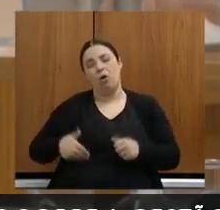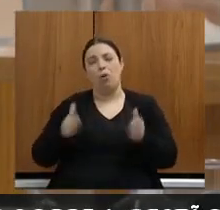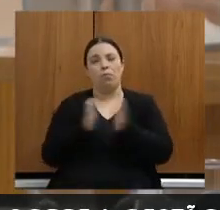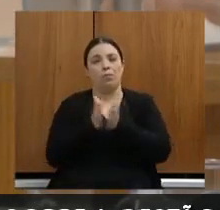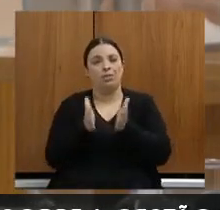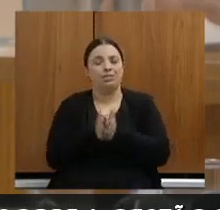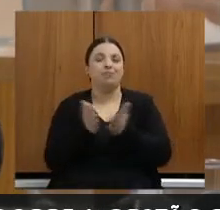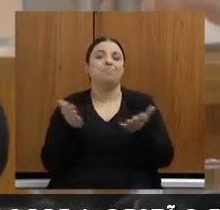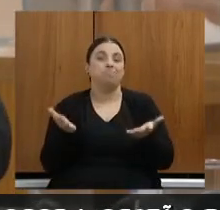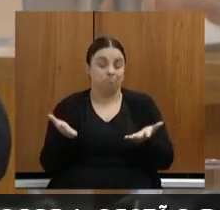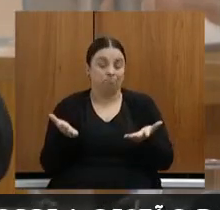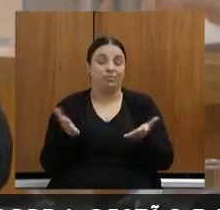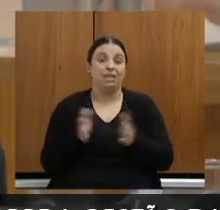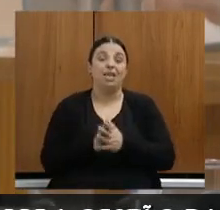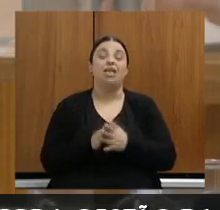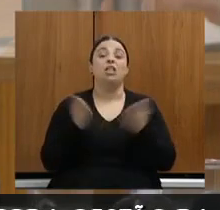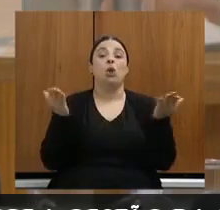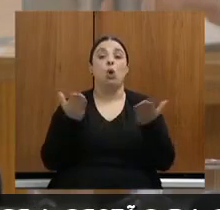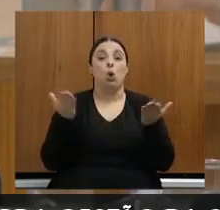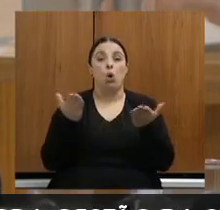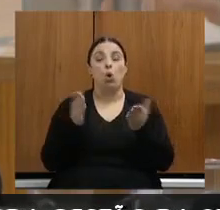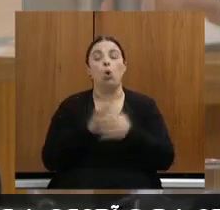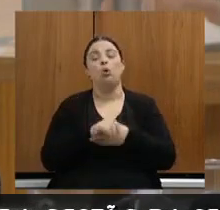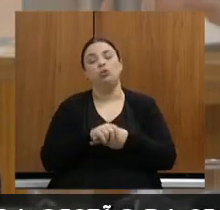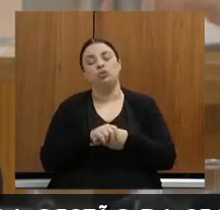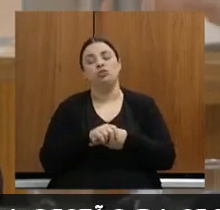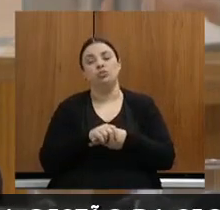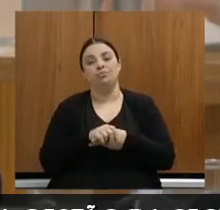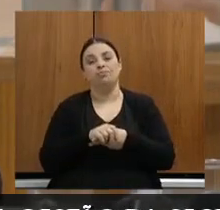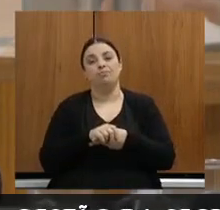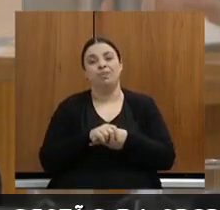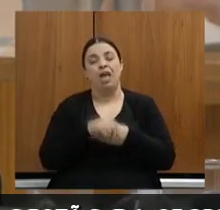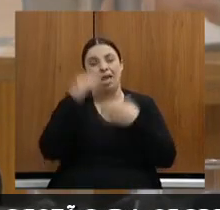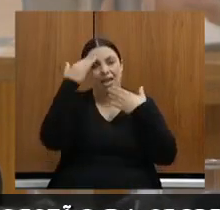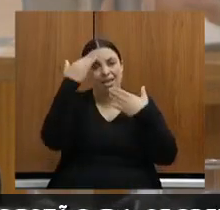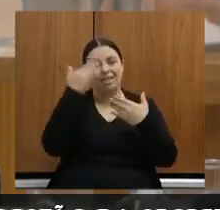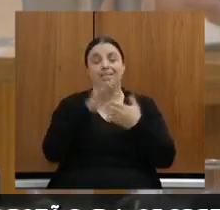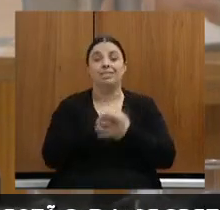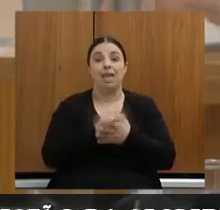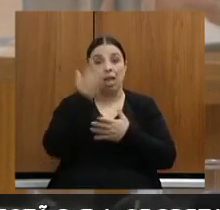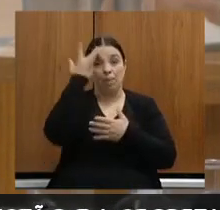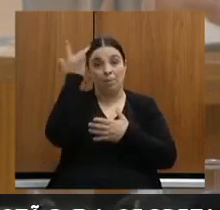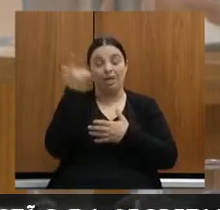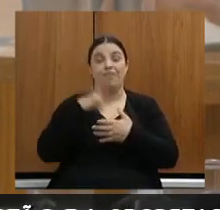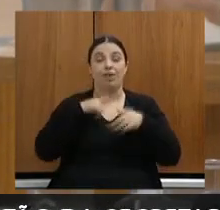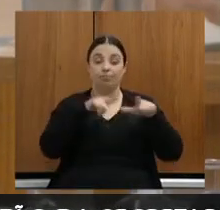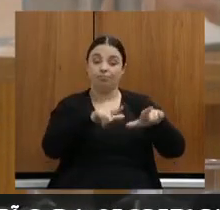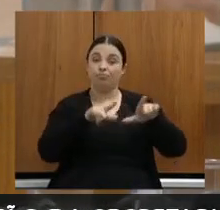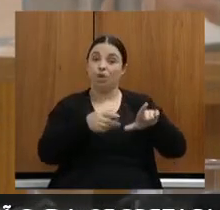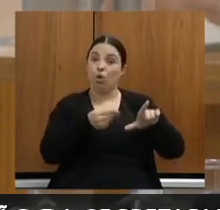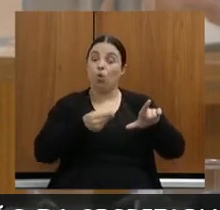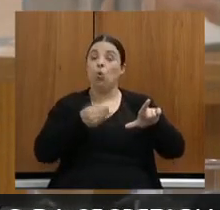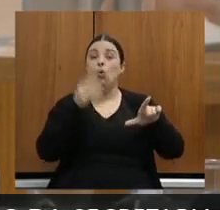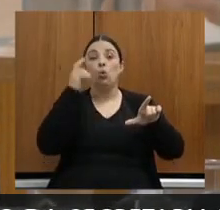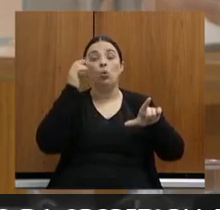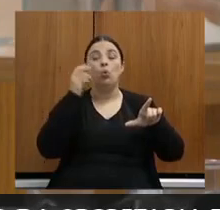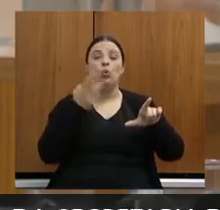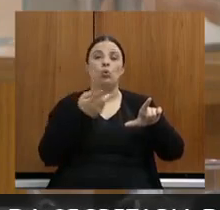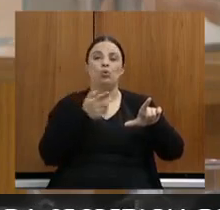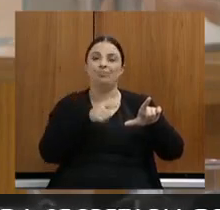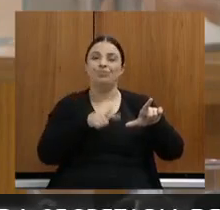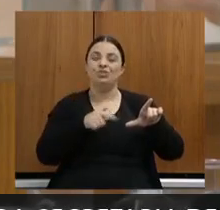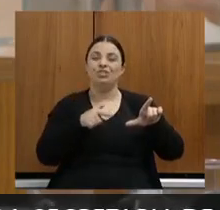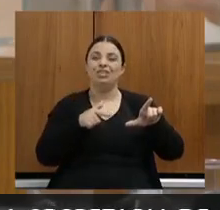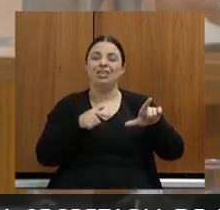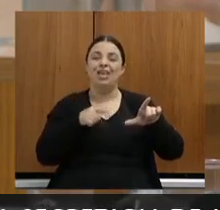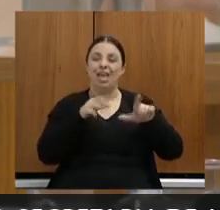que inclusive nessa oportunidade no dia de amanhã receberemos não é o título de regularização fundiária da área rural para